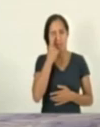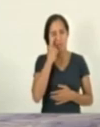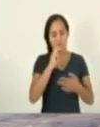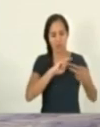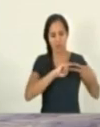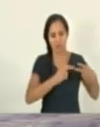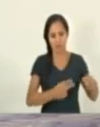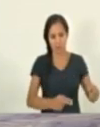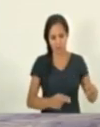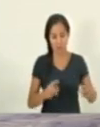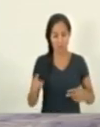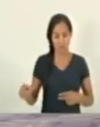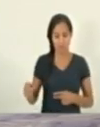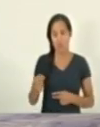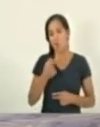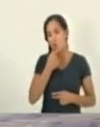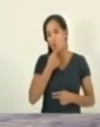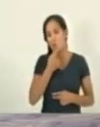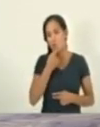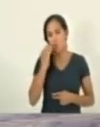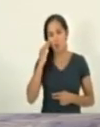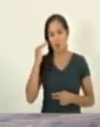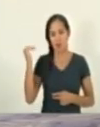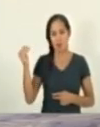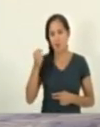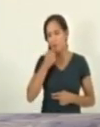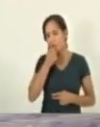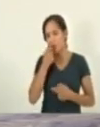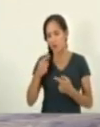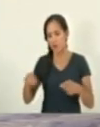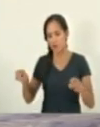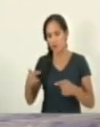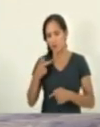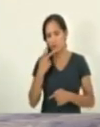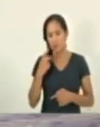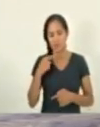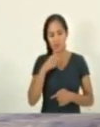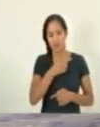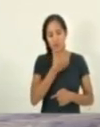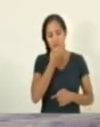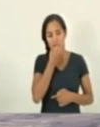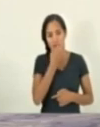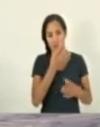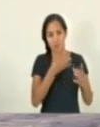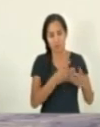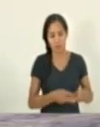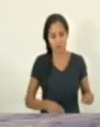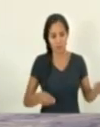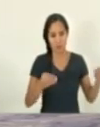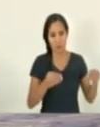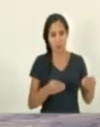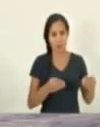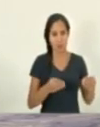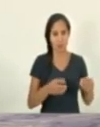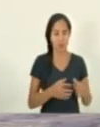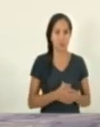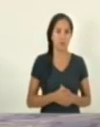que, se o Secundinho ficasse bom, que ele jamais faria um show dia 13